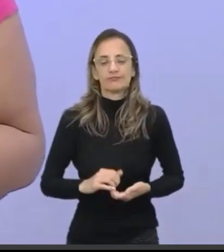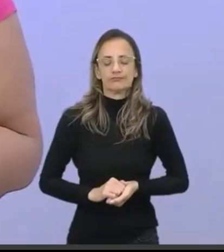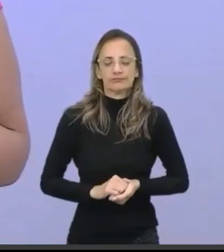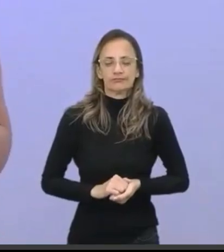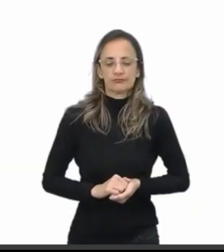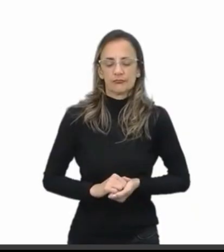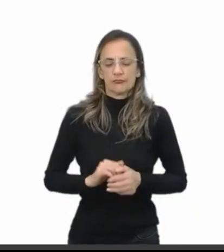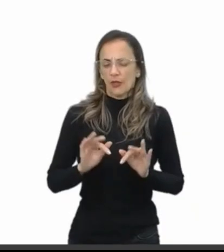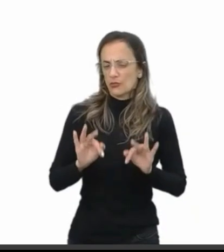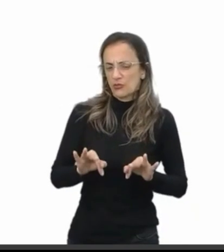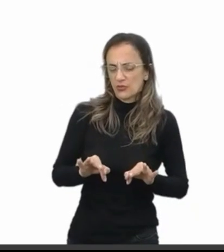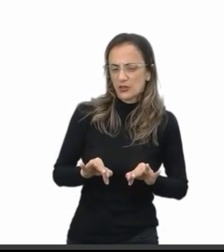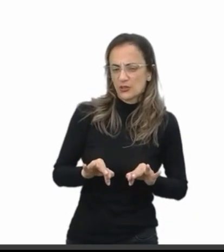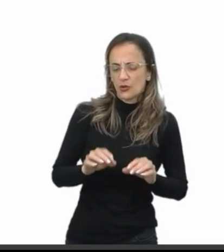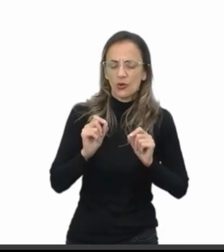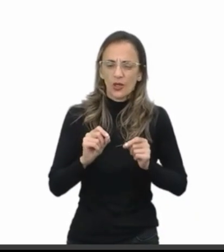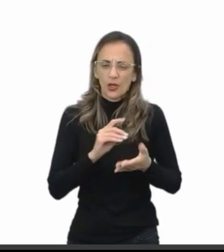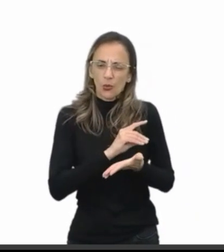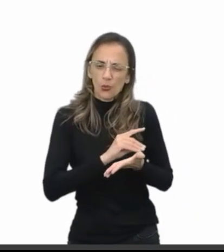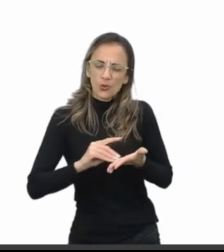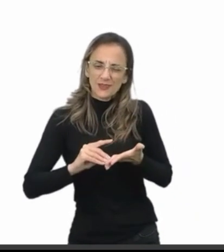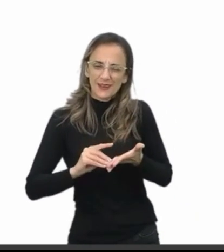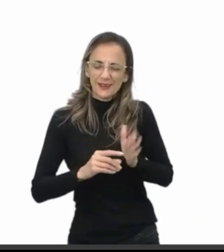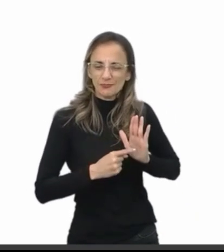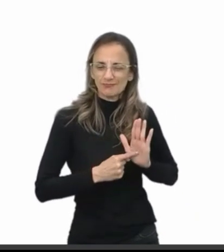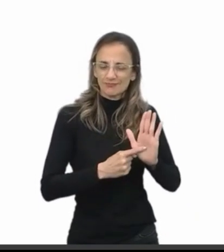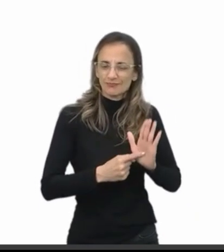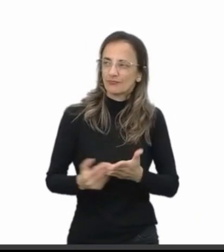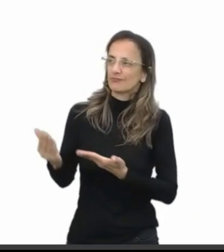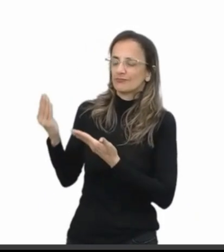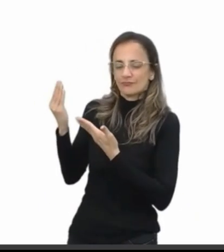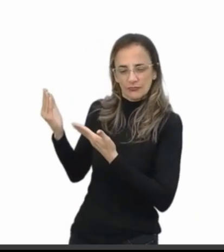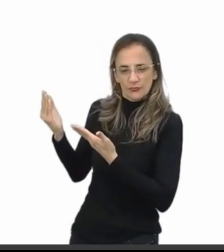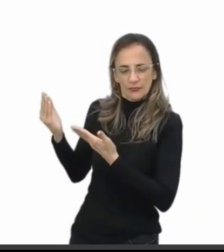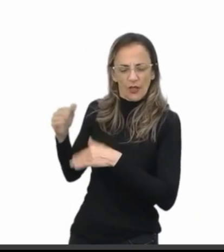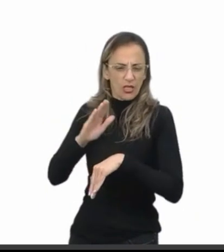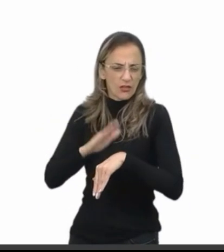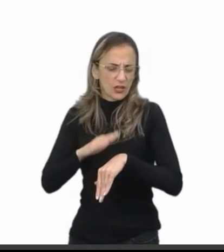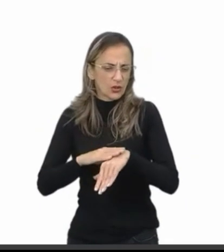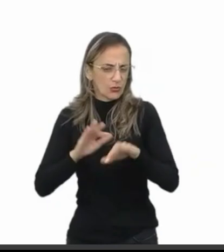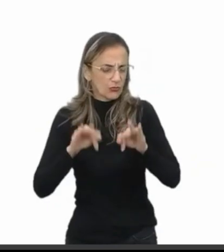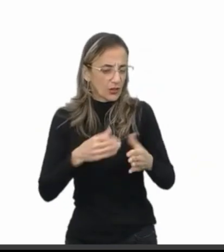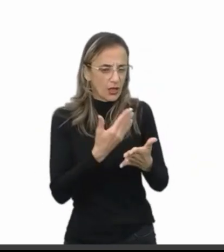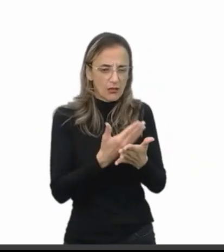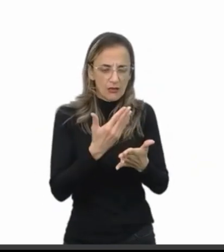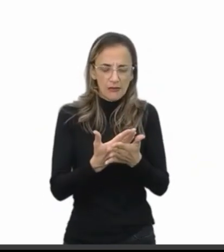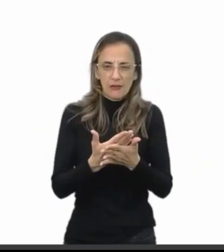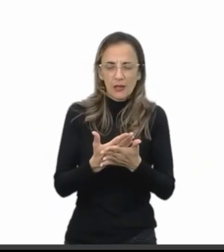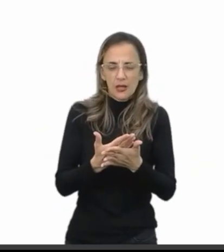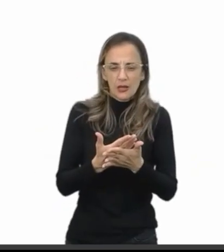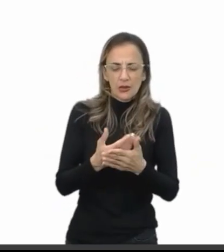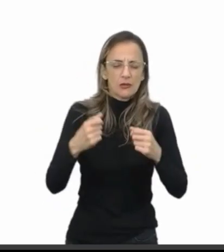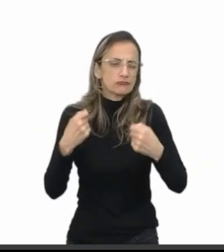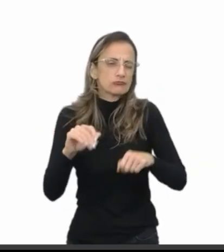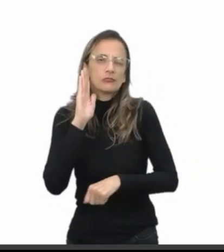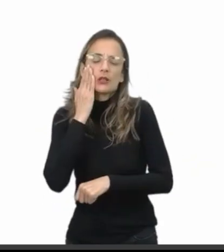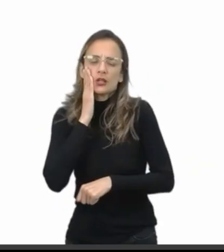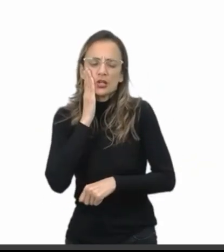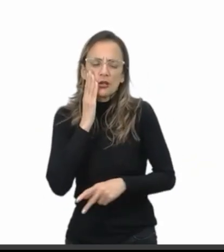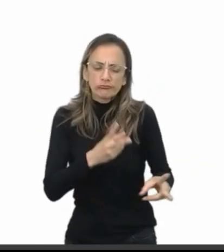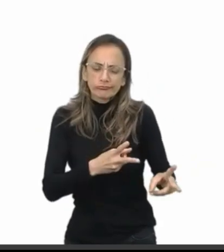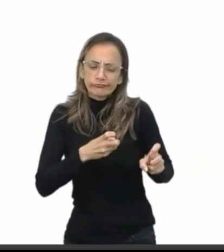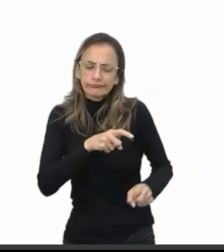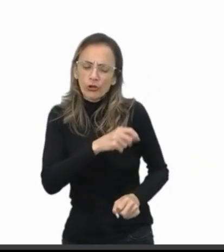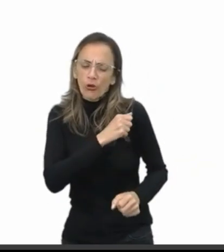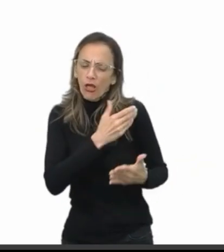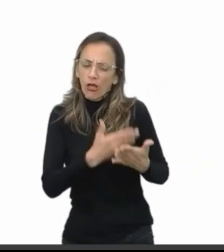por último, a gente fica com o diário de bordo, que aí ali no diário de bordo a gente vai fazer o encerramento da aula, e aí a gente vai entender o que chamou mais a atenção do